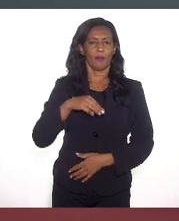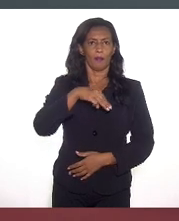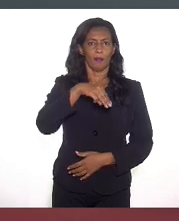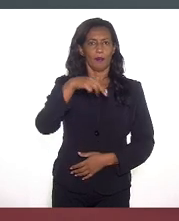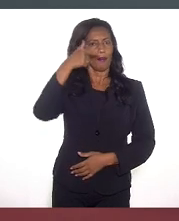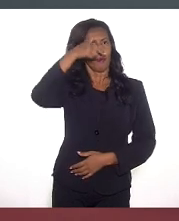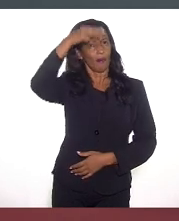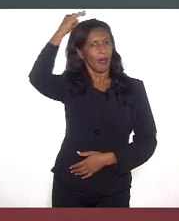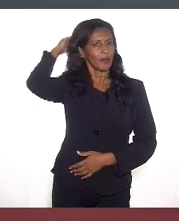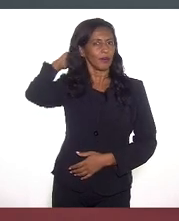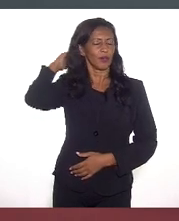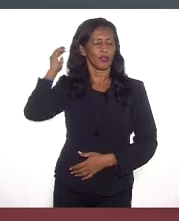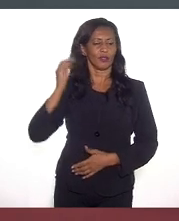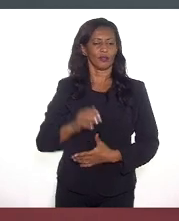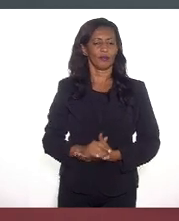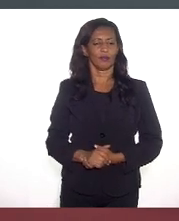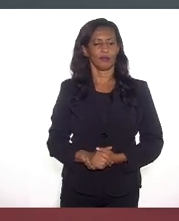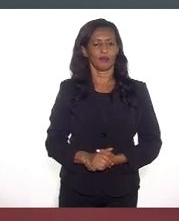deputado Márcio Pacheco.